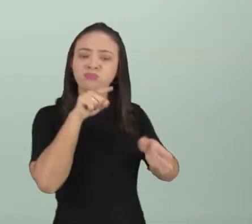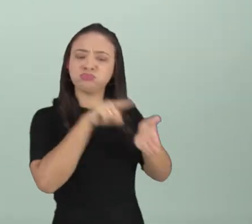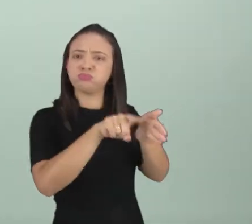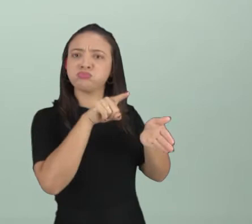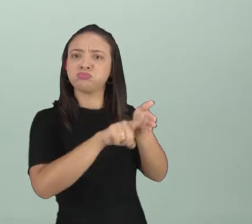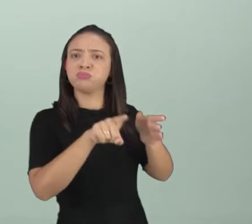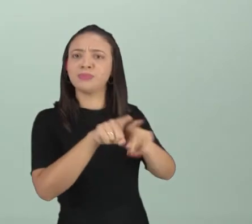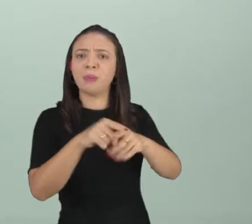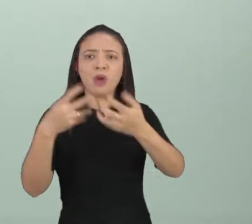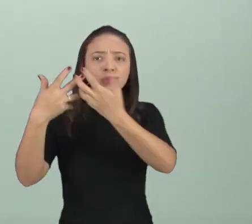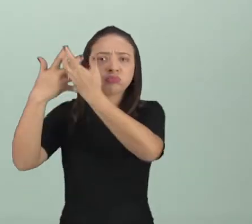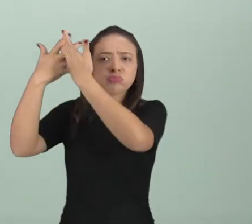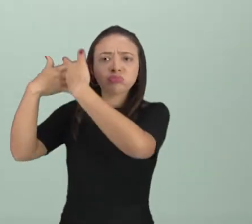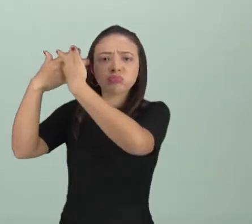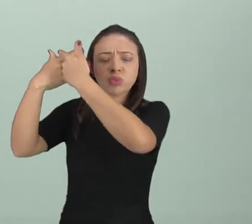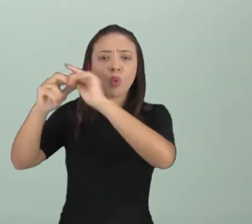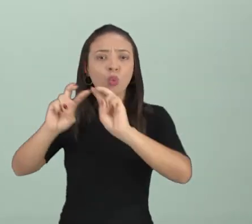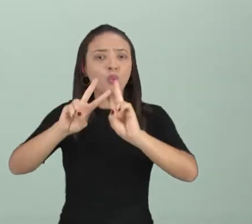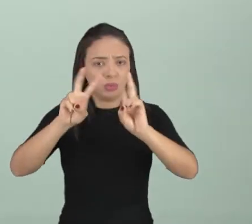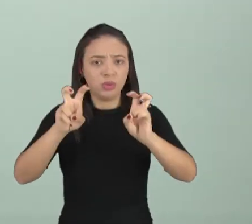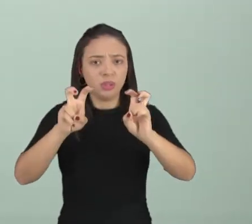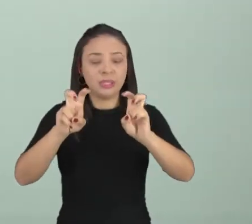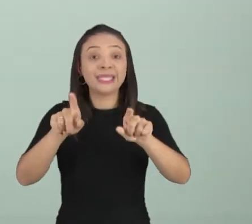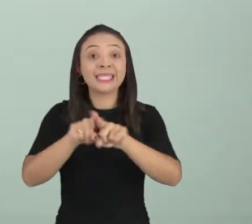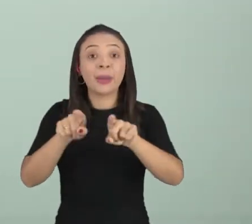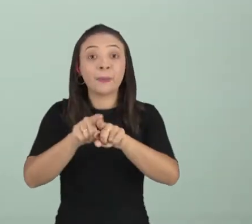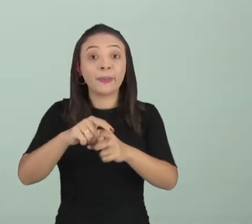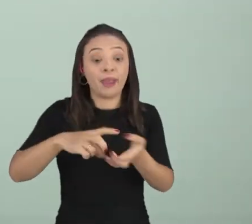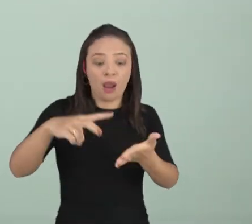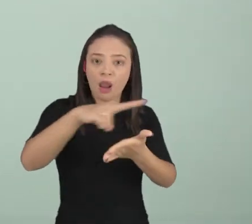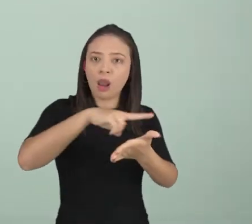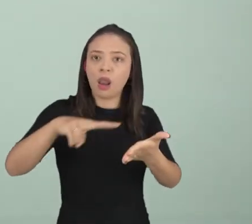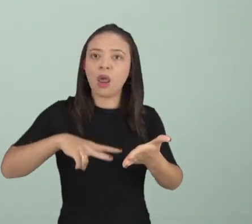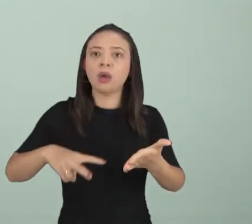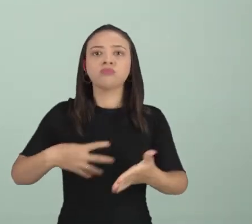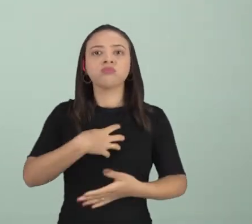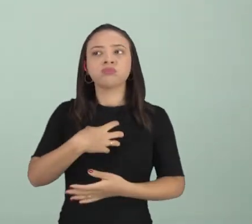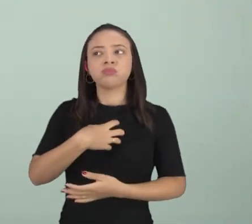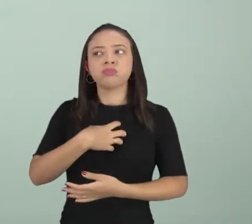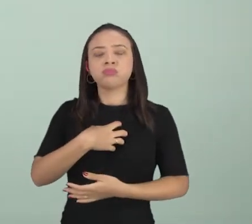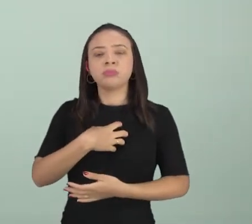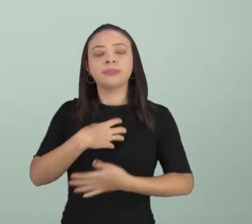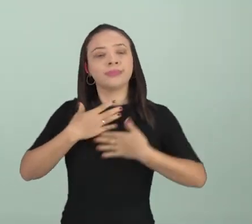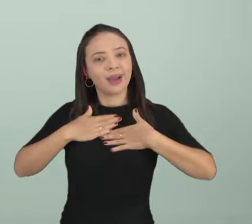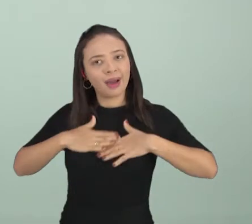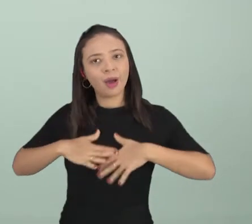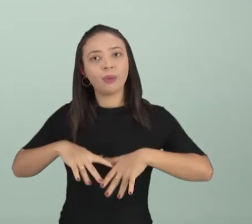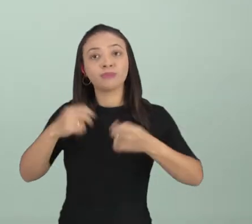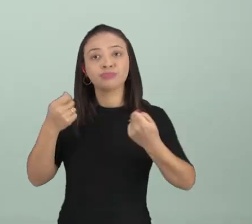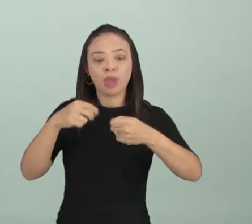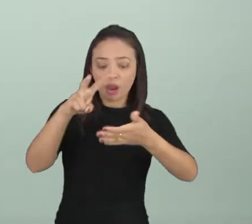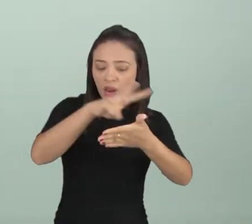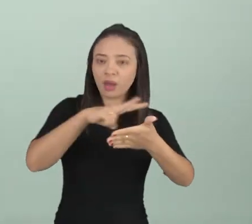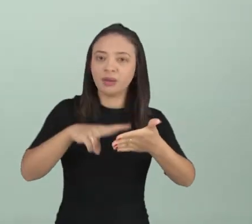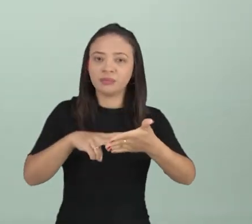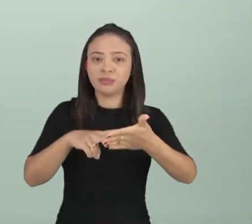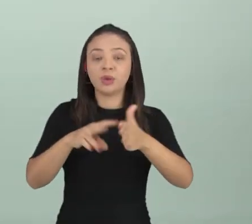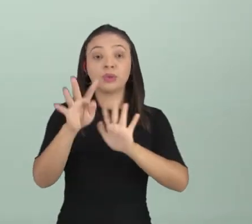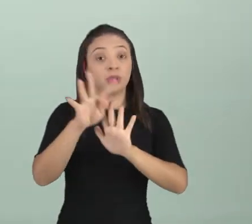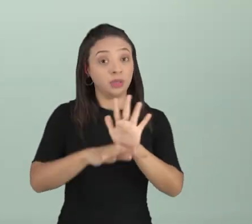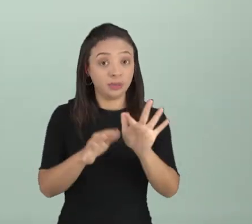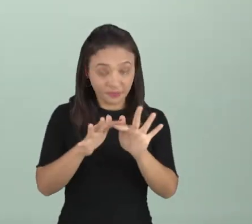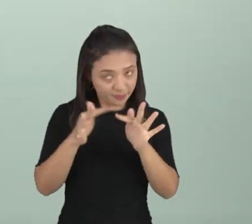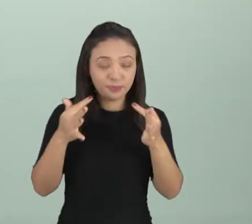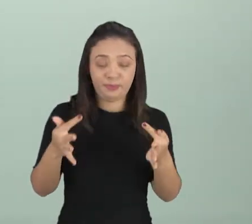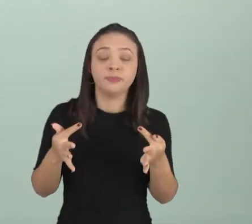para refletir a respeito de um tema, e o leitor também se sente mais descontraído para ler. É um texto mais